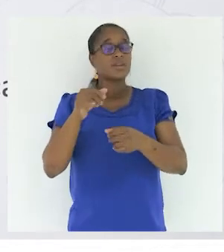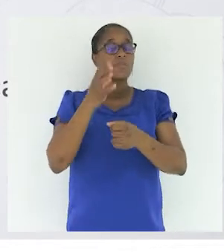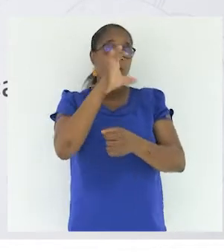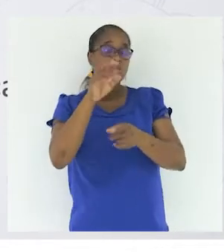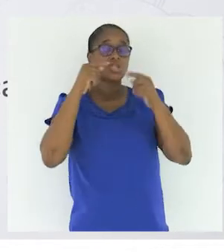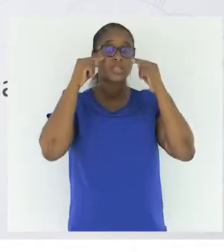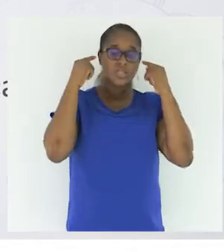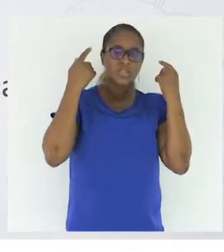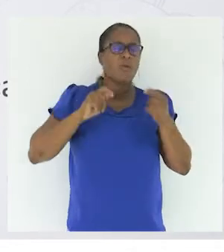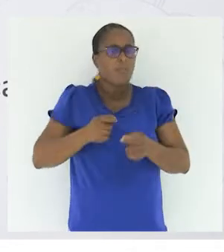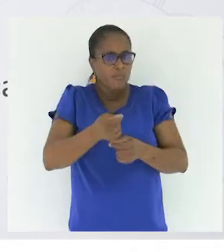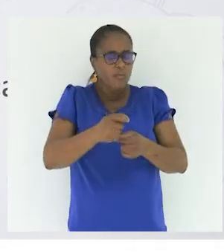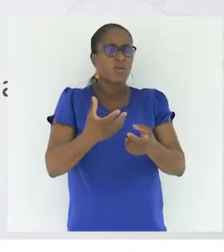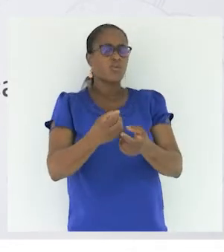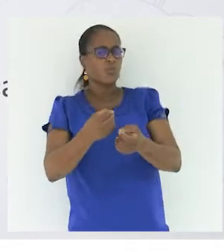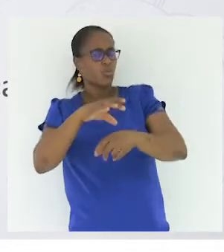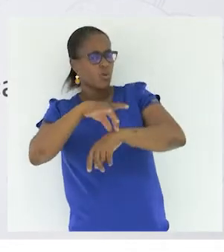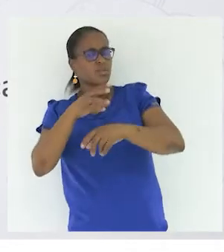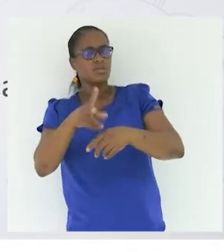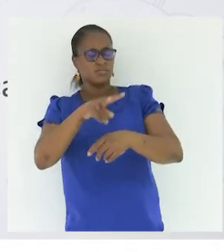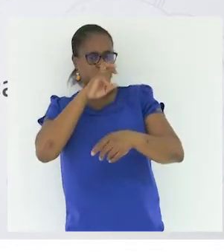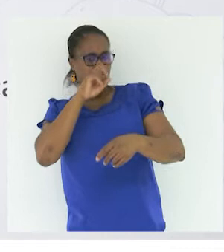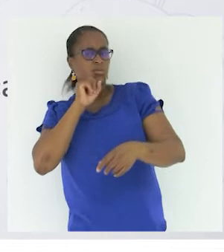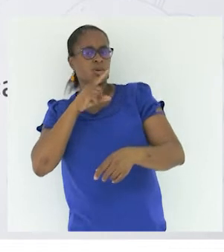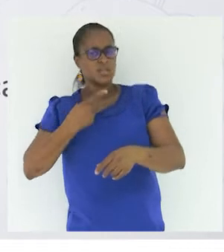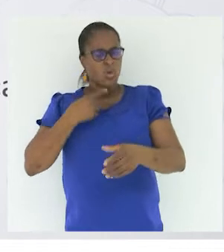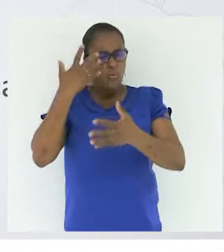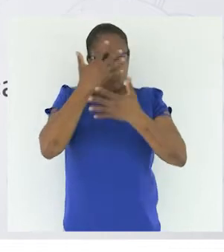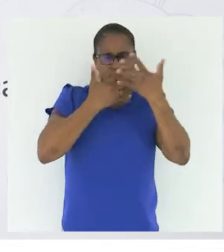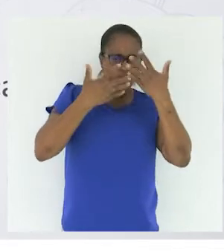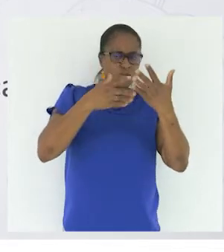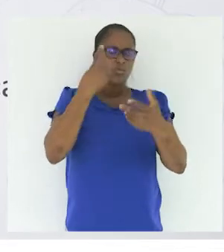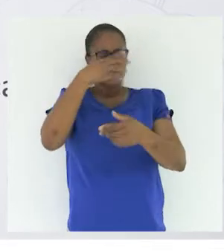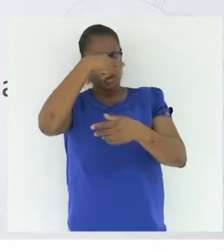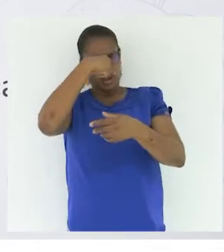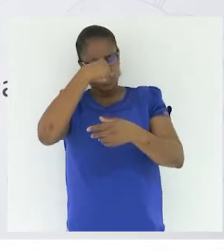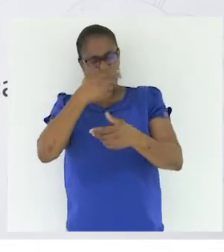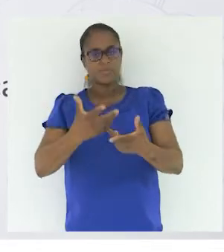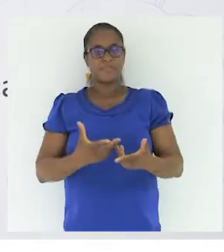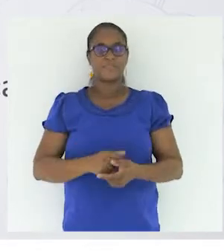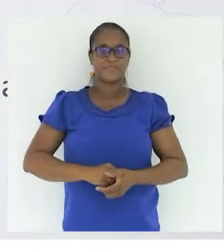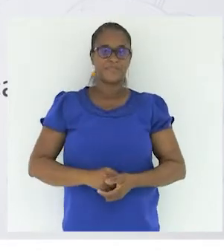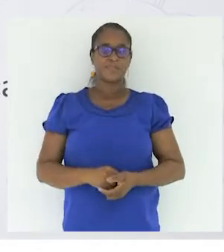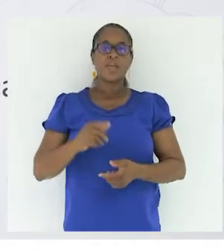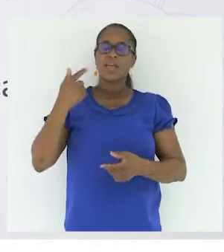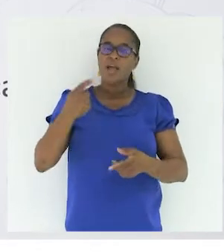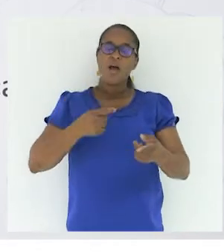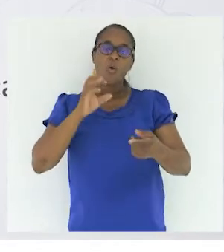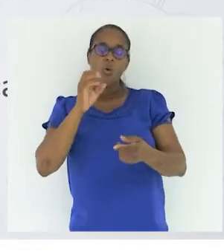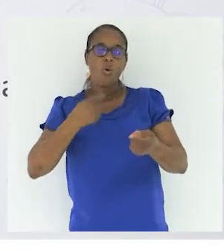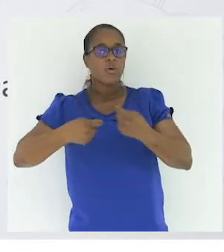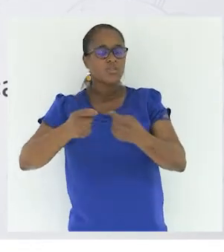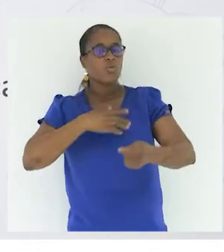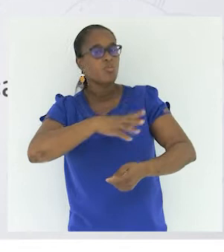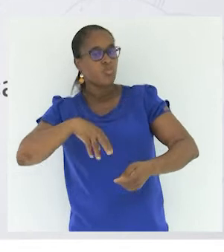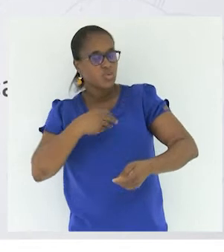uma infecção respiratória que pode ser confundida com uma gripe. A Organização